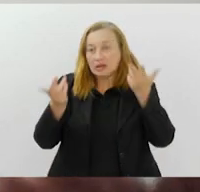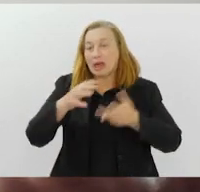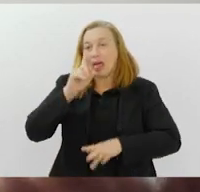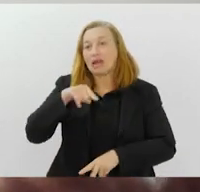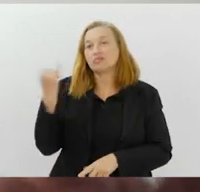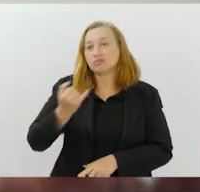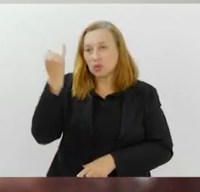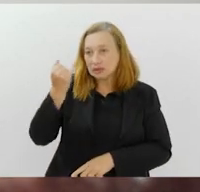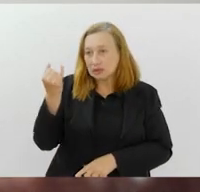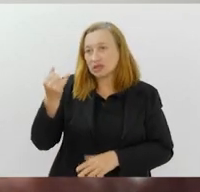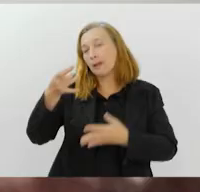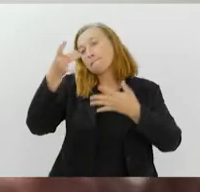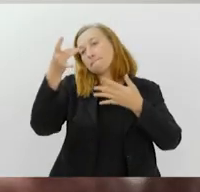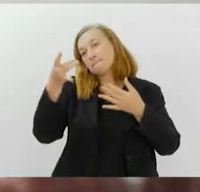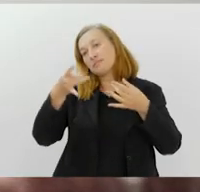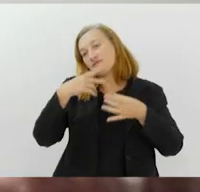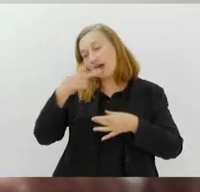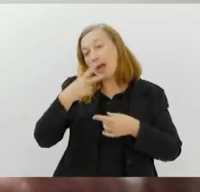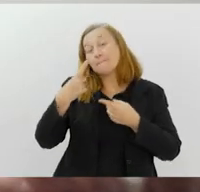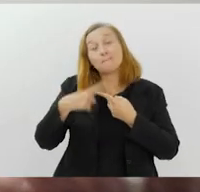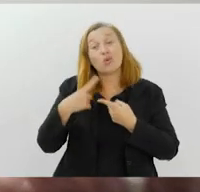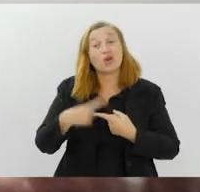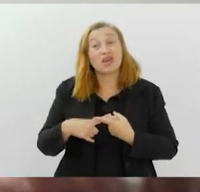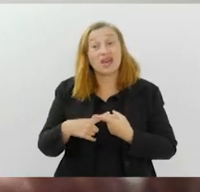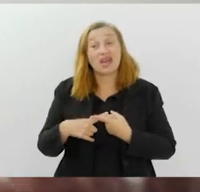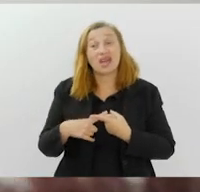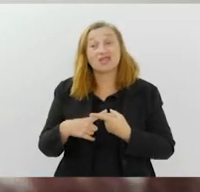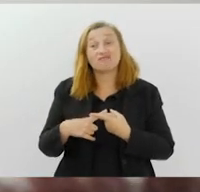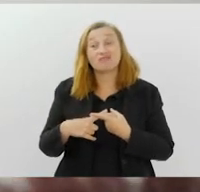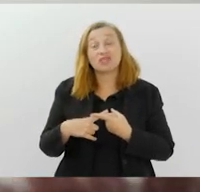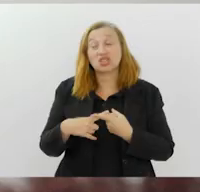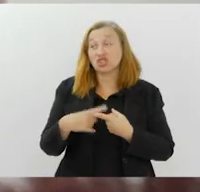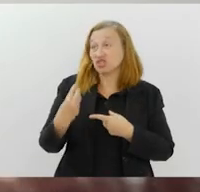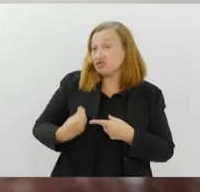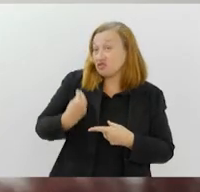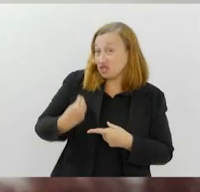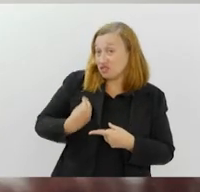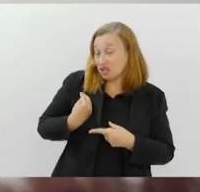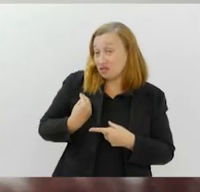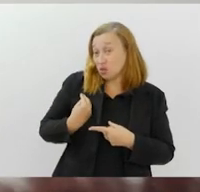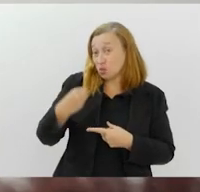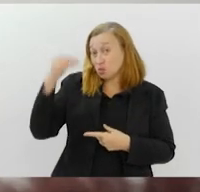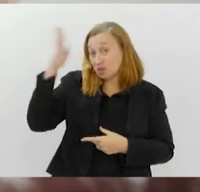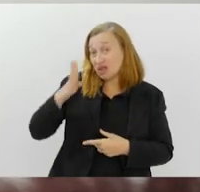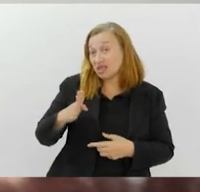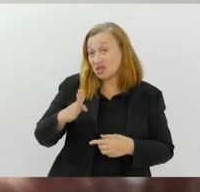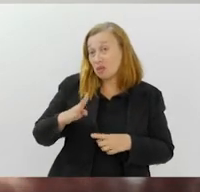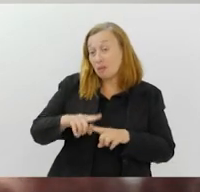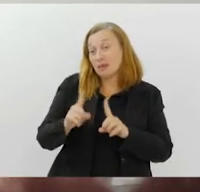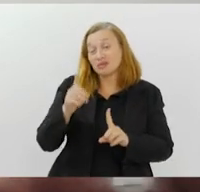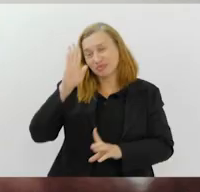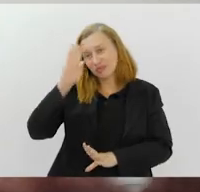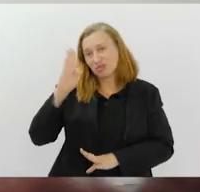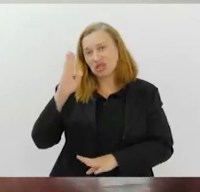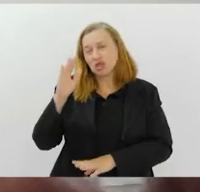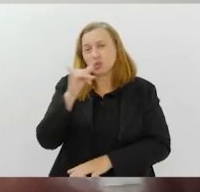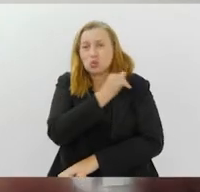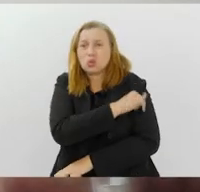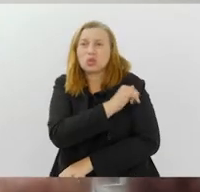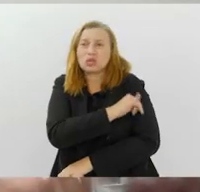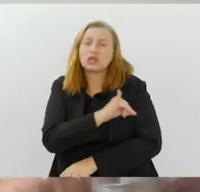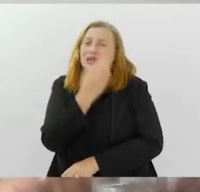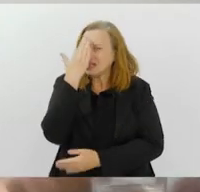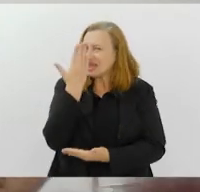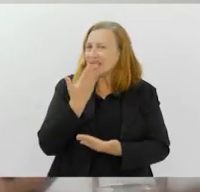importante pautar isso porque a gente vive no Brasil mas principalmente no Rio de Janeiro